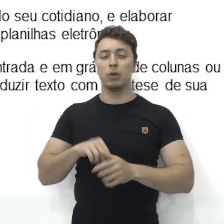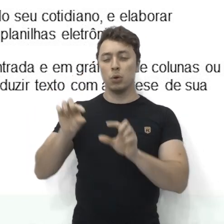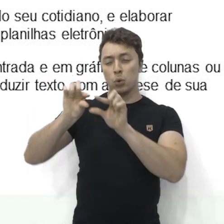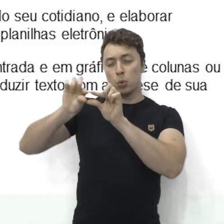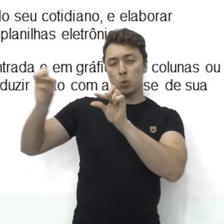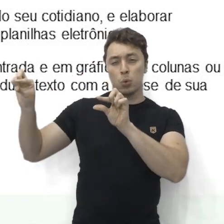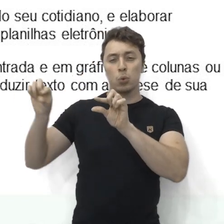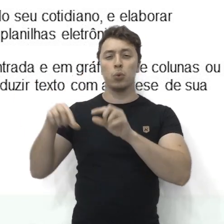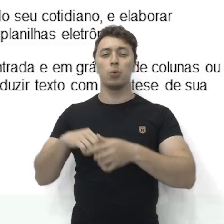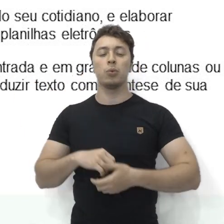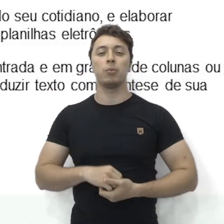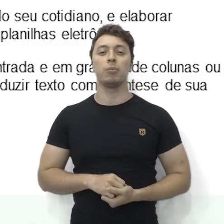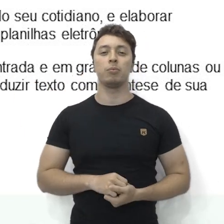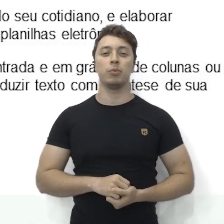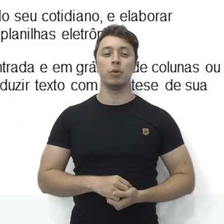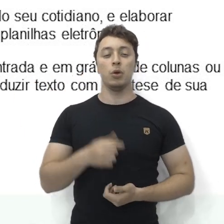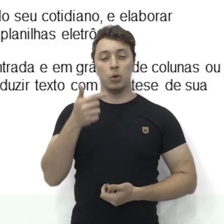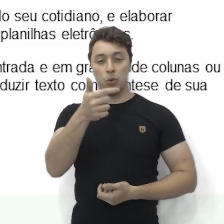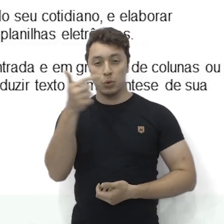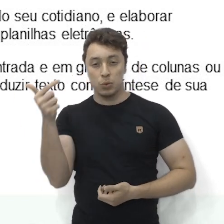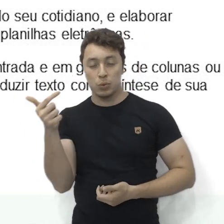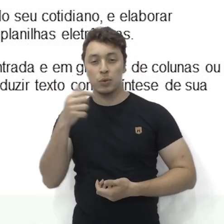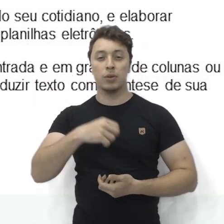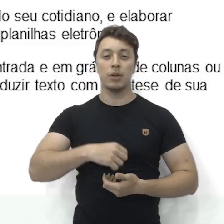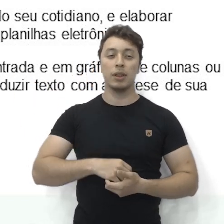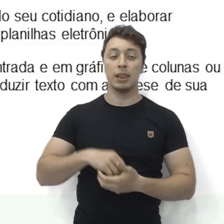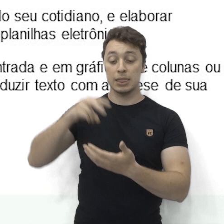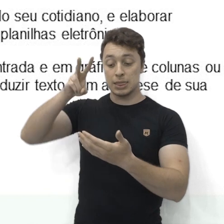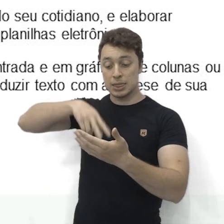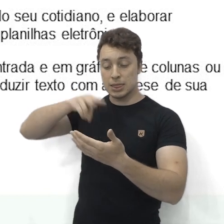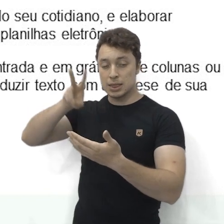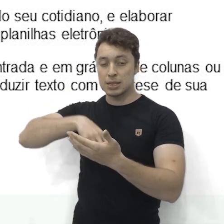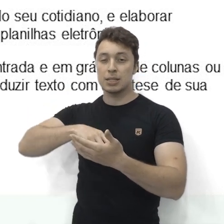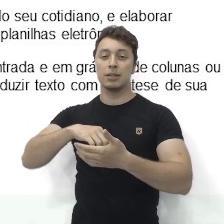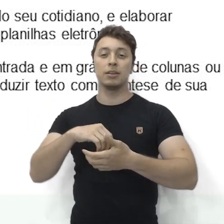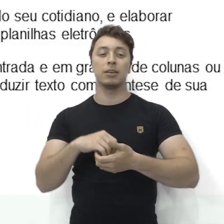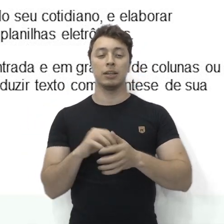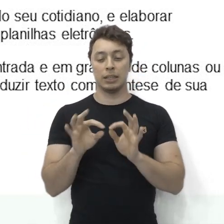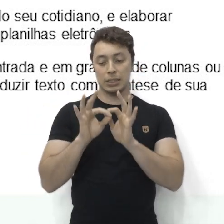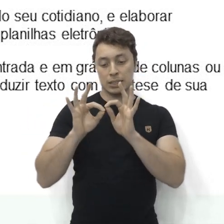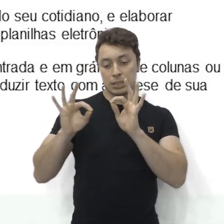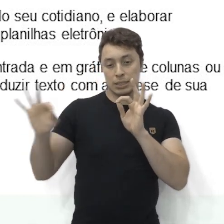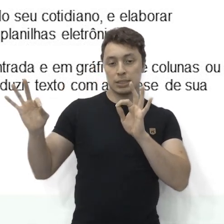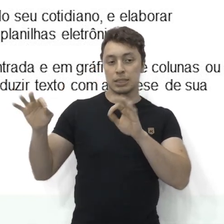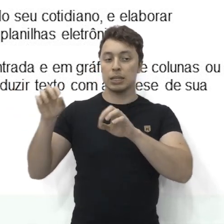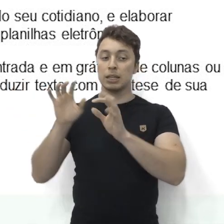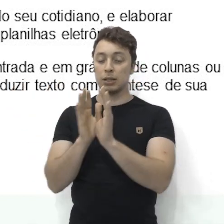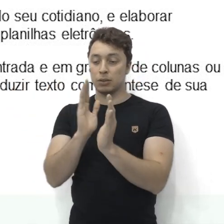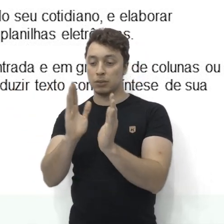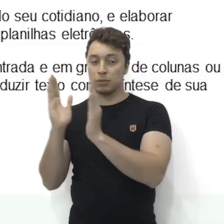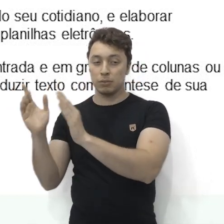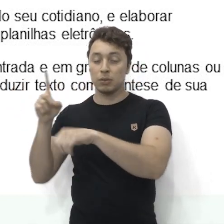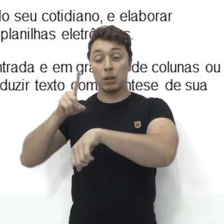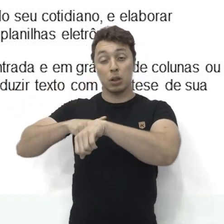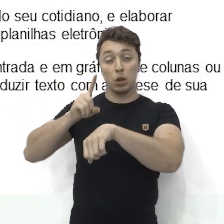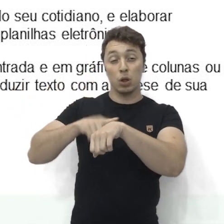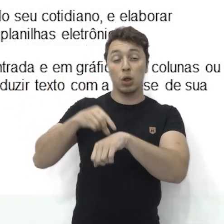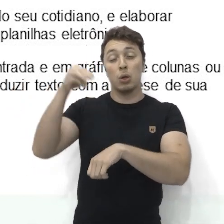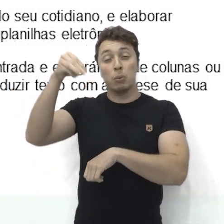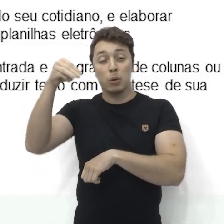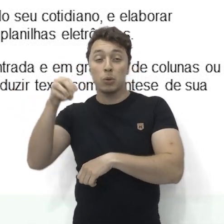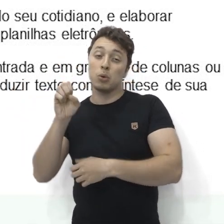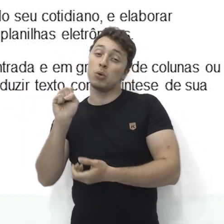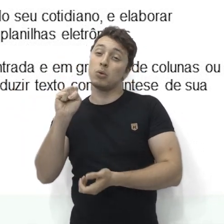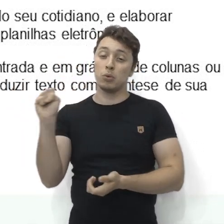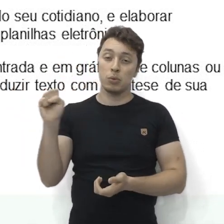A habilidade 22, que é ler e registrar medidas em intervalos de tempos em horas, minutos e